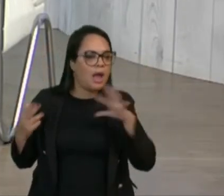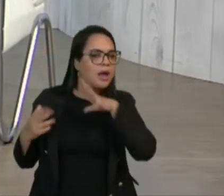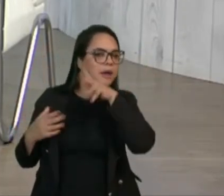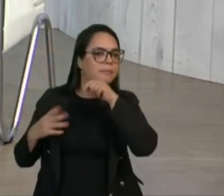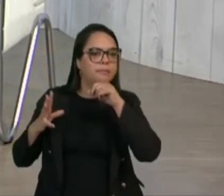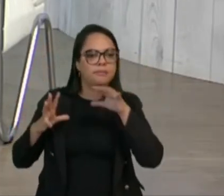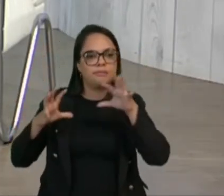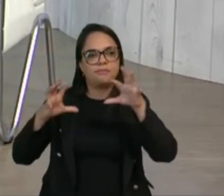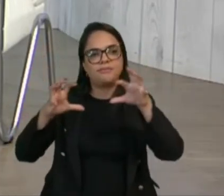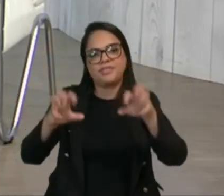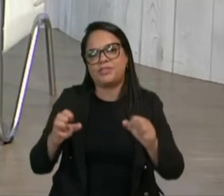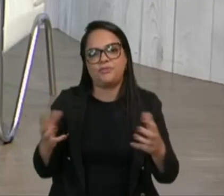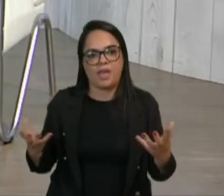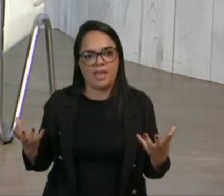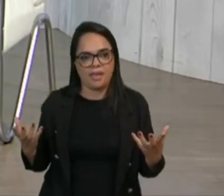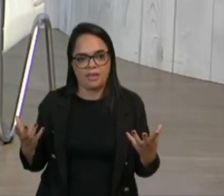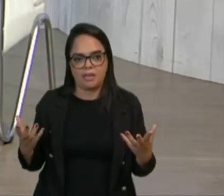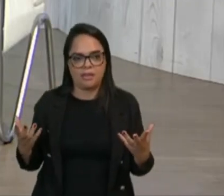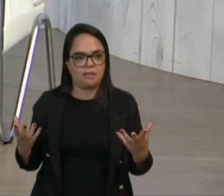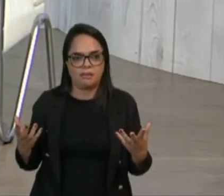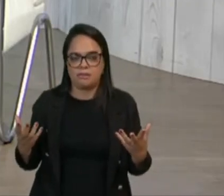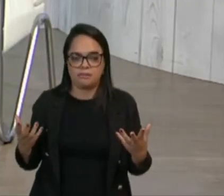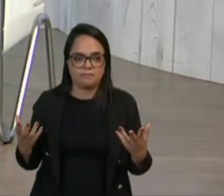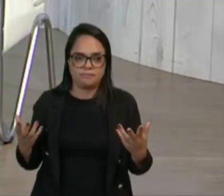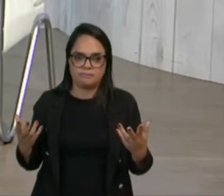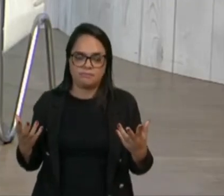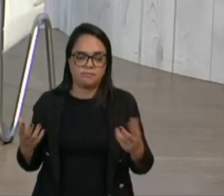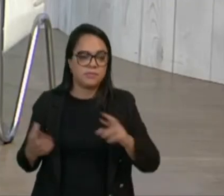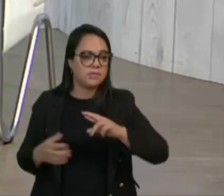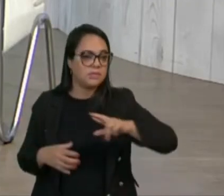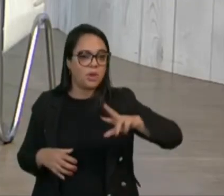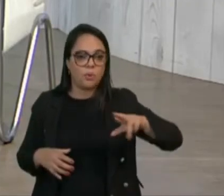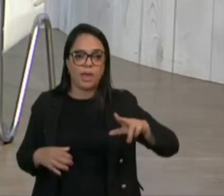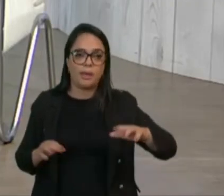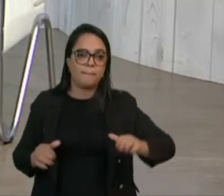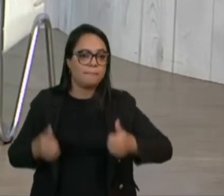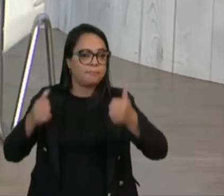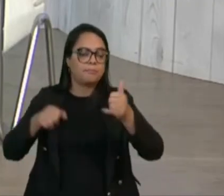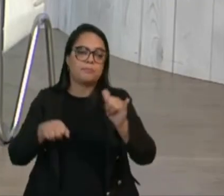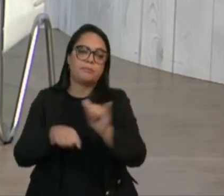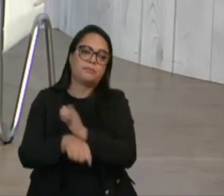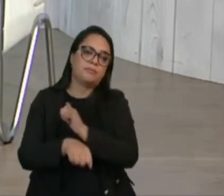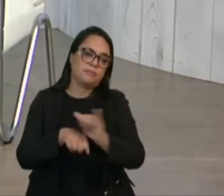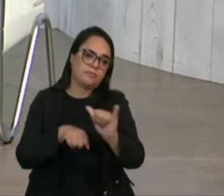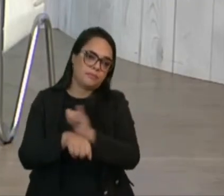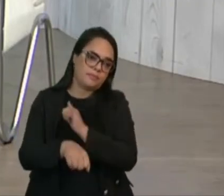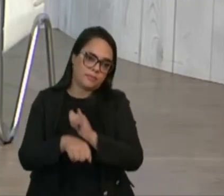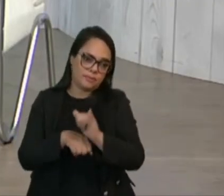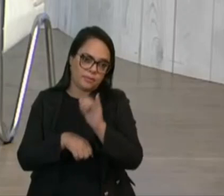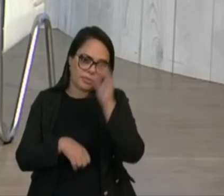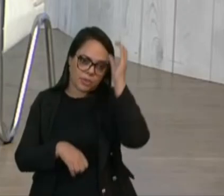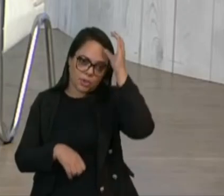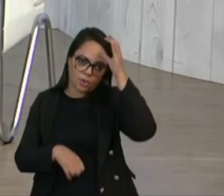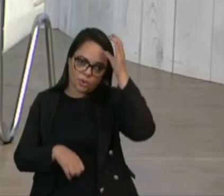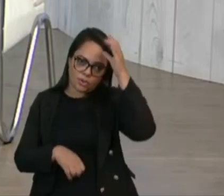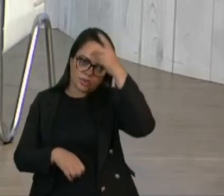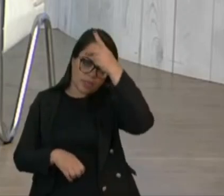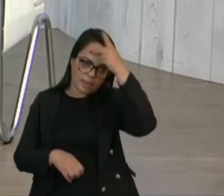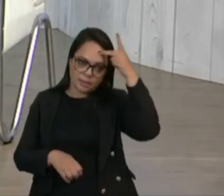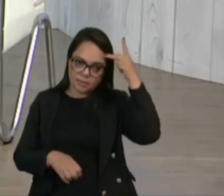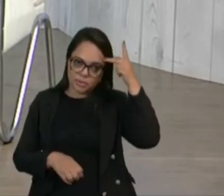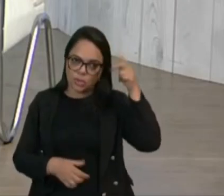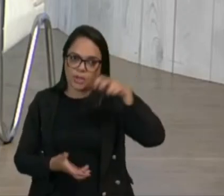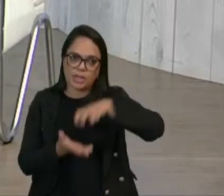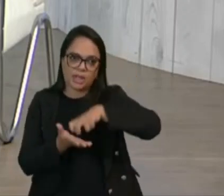risória, né? Então, assim, não é um método mais adequado, né, de você conscientizar as pessoas que é através de